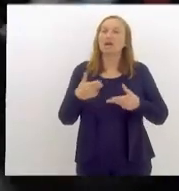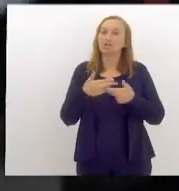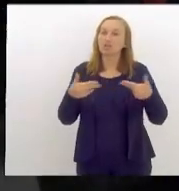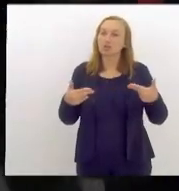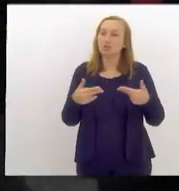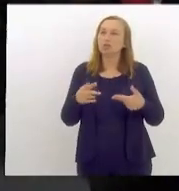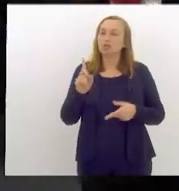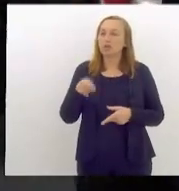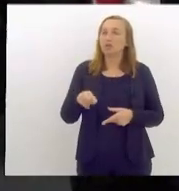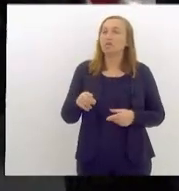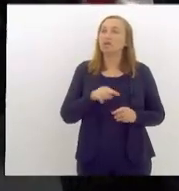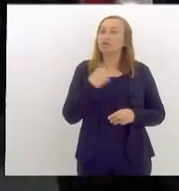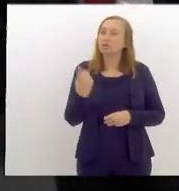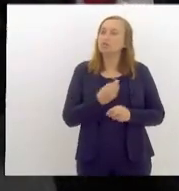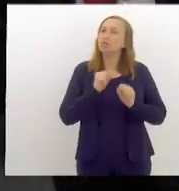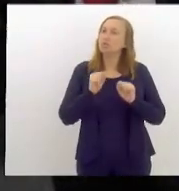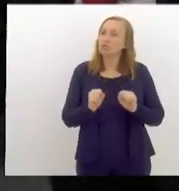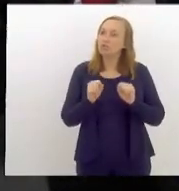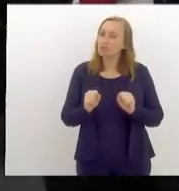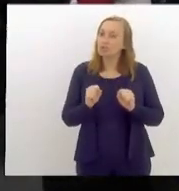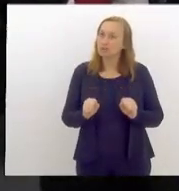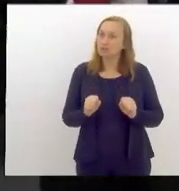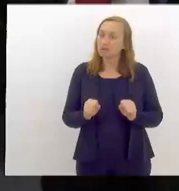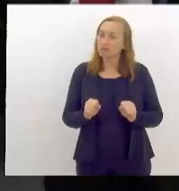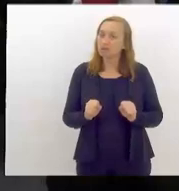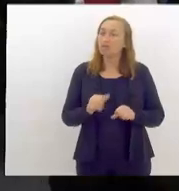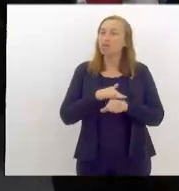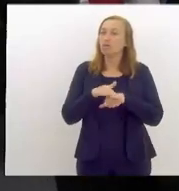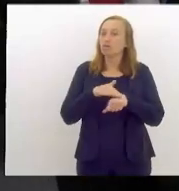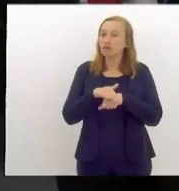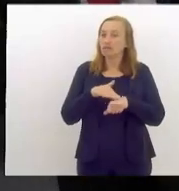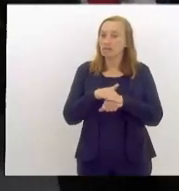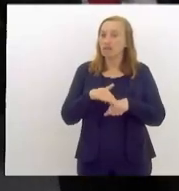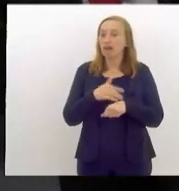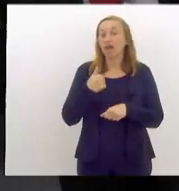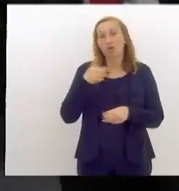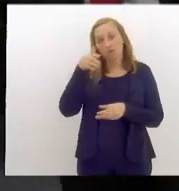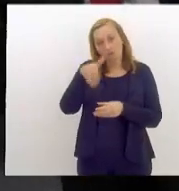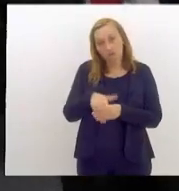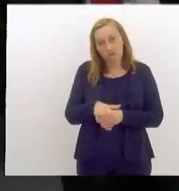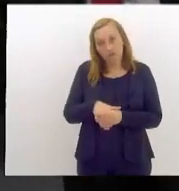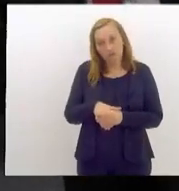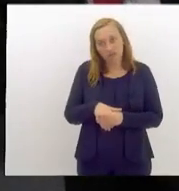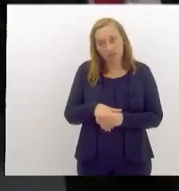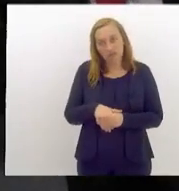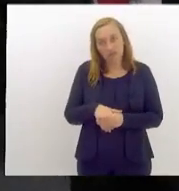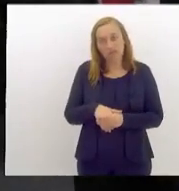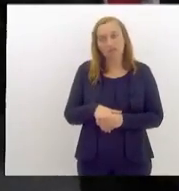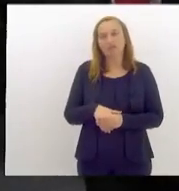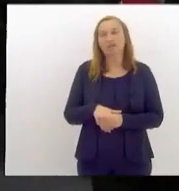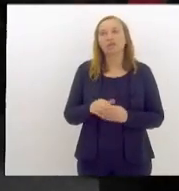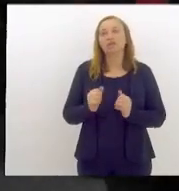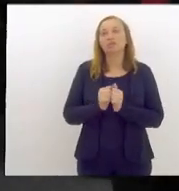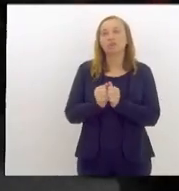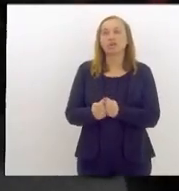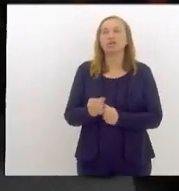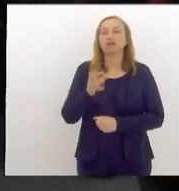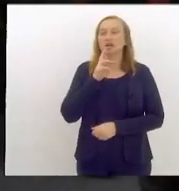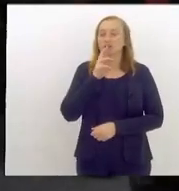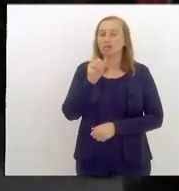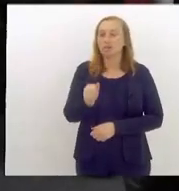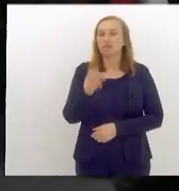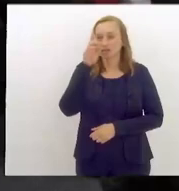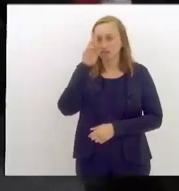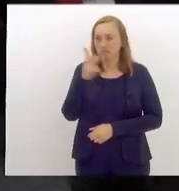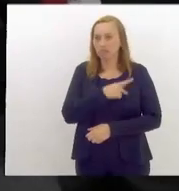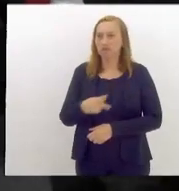para que possamos para que possamos conversar eu vou votar comparecer do deputado Rodrigo amoníase senhor